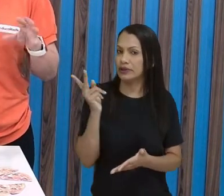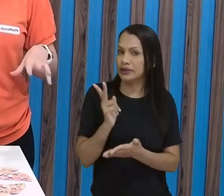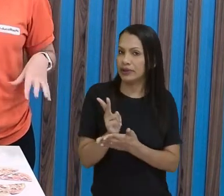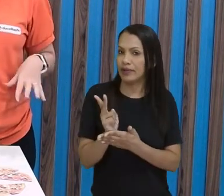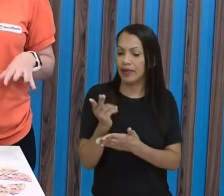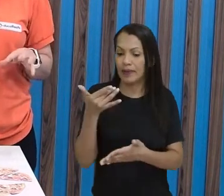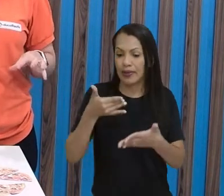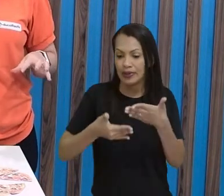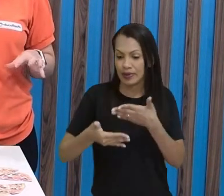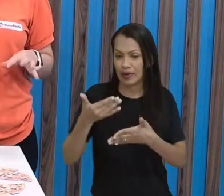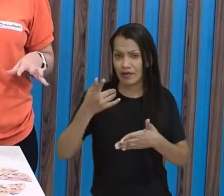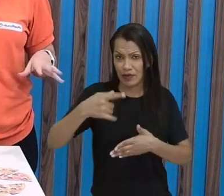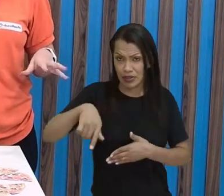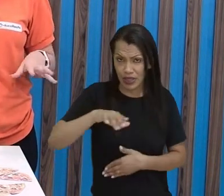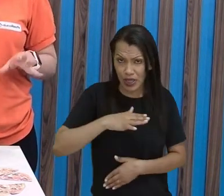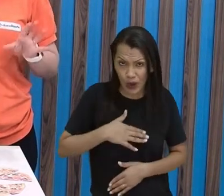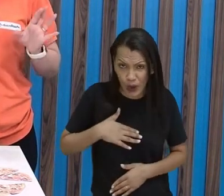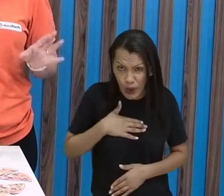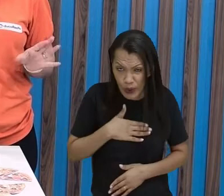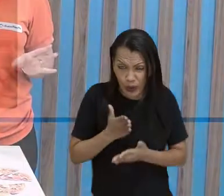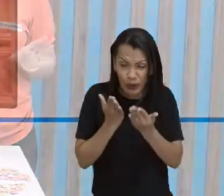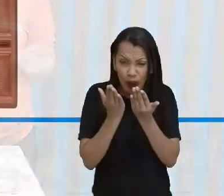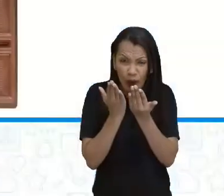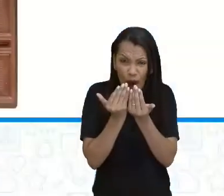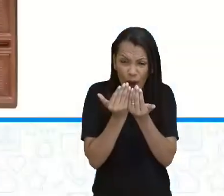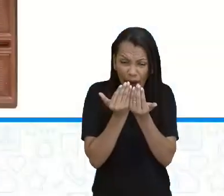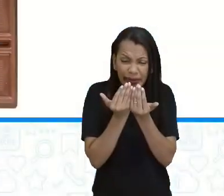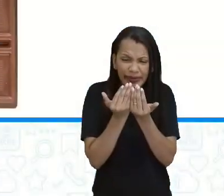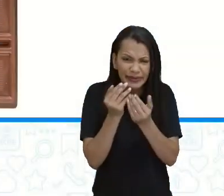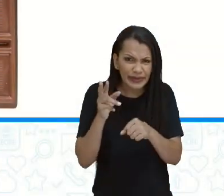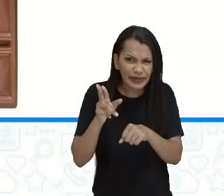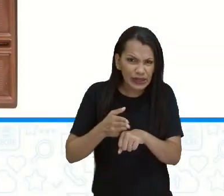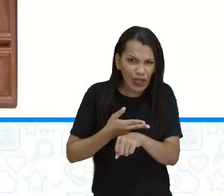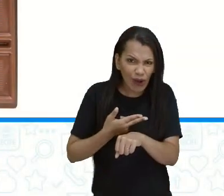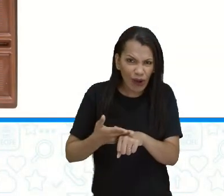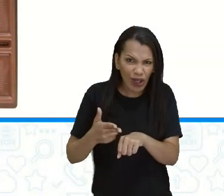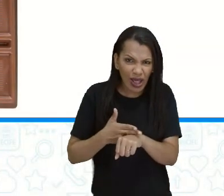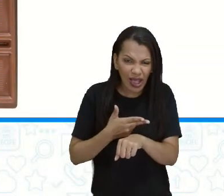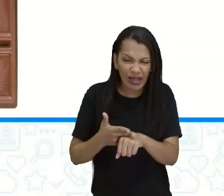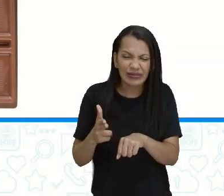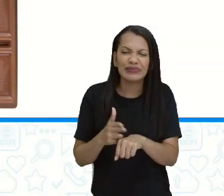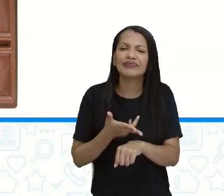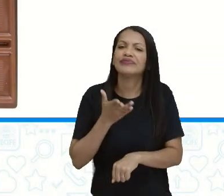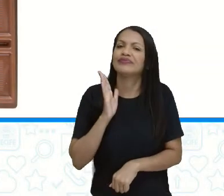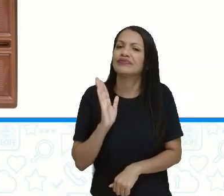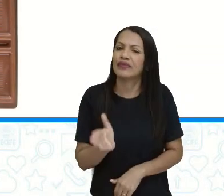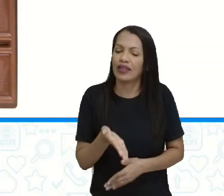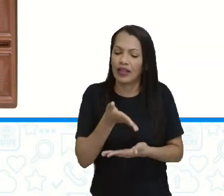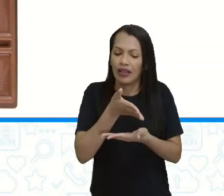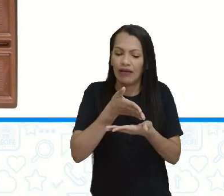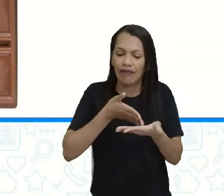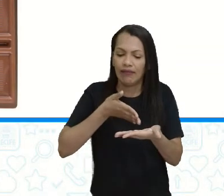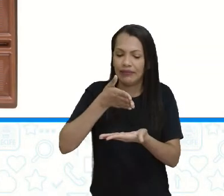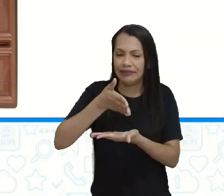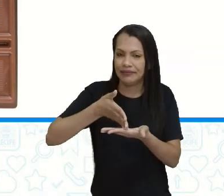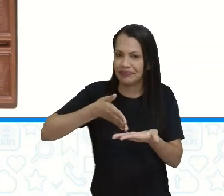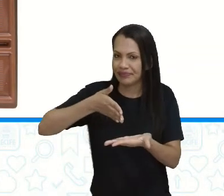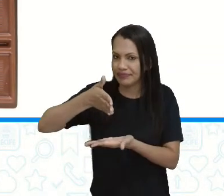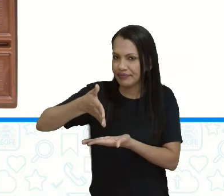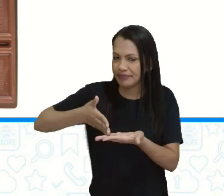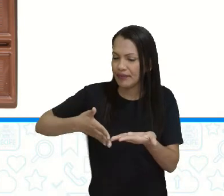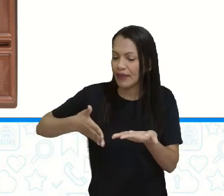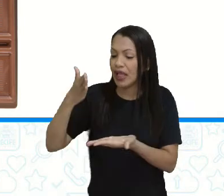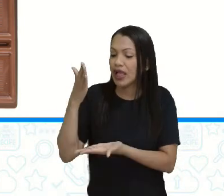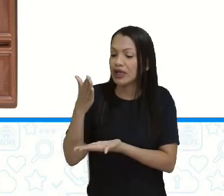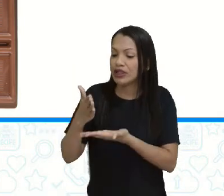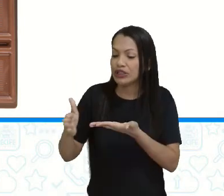Quem gosta de comer chocolate? Olha essa barra de chocolate. Ela já vem aí dividida, né, em tabletezinhos para